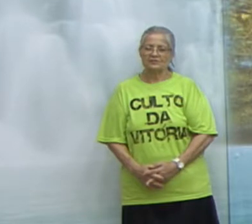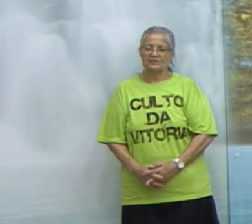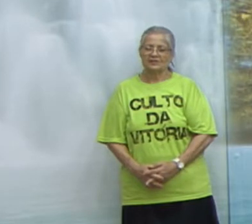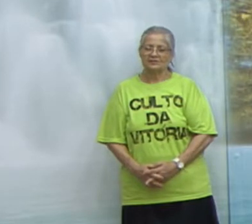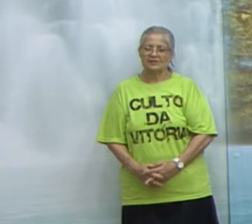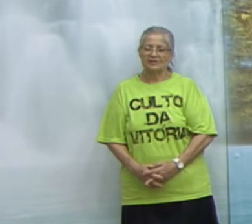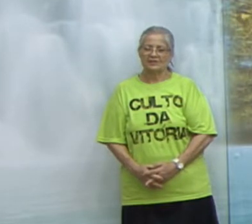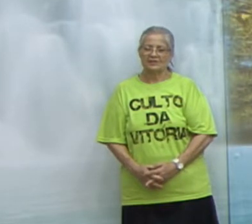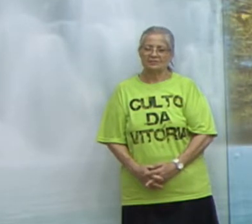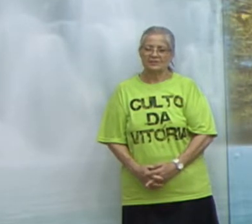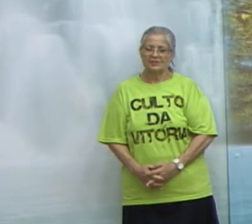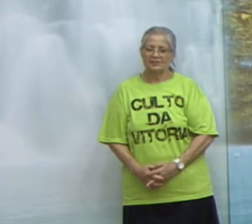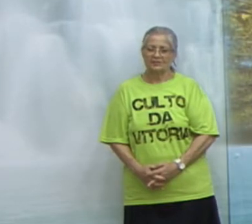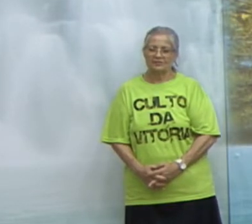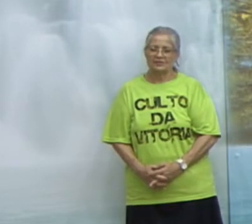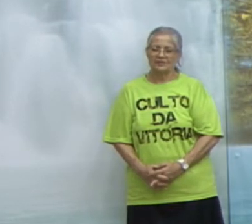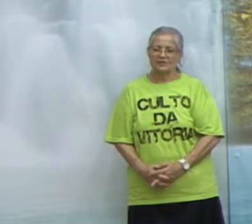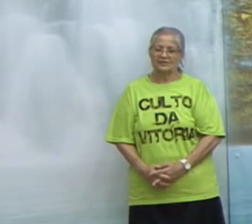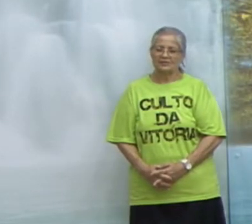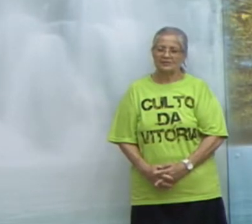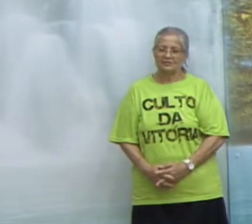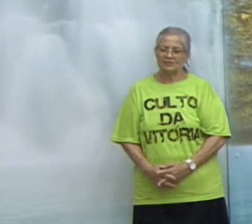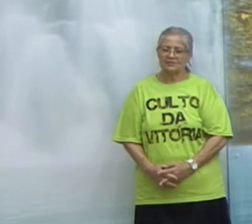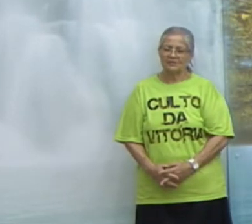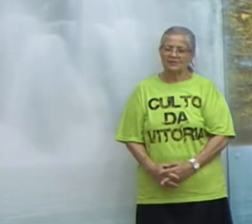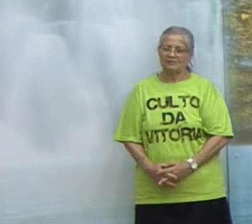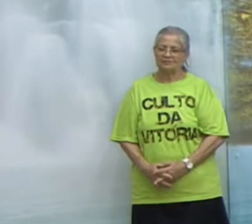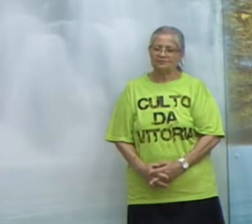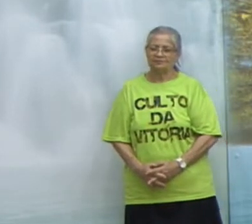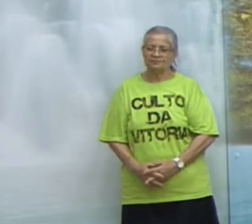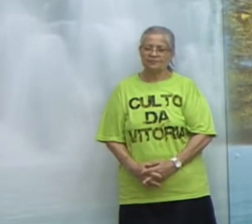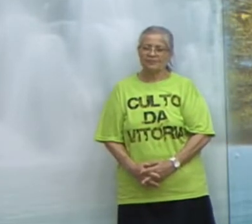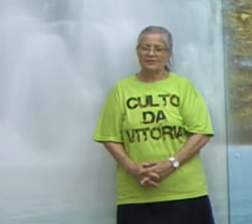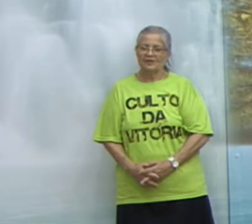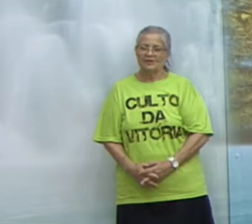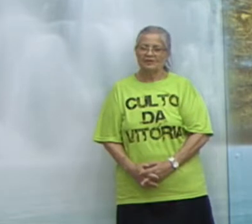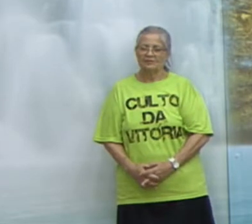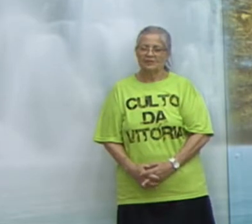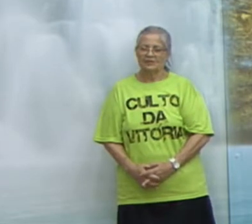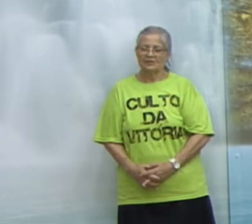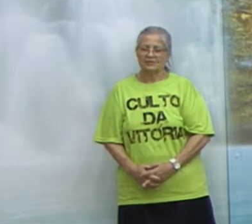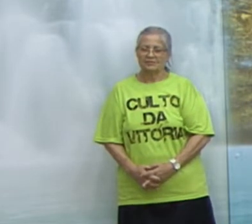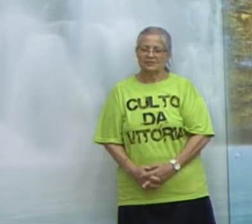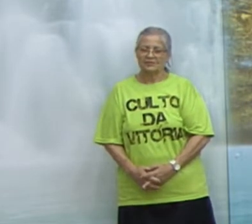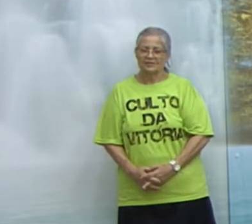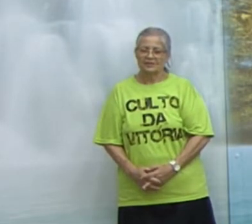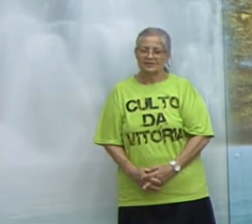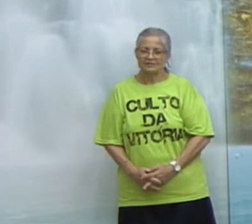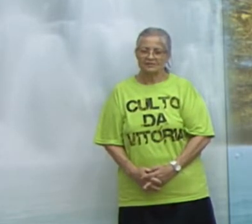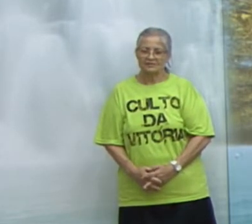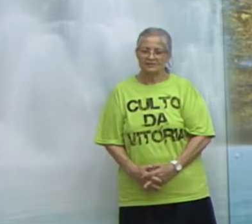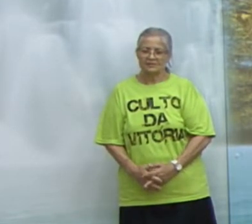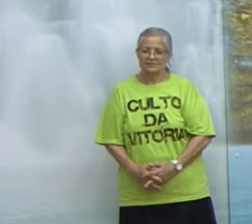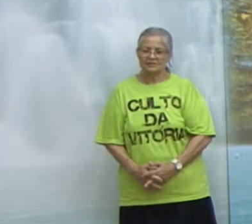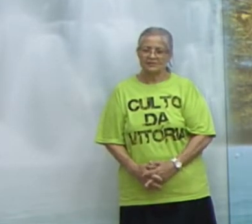muda, não sei o que ataca. Não, está repreendido no nome de Jesus Cristo.